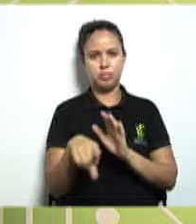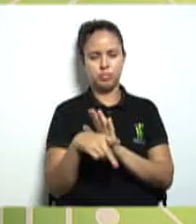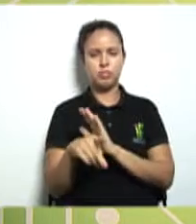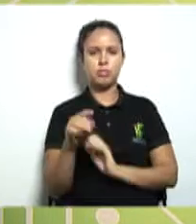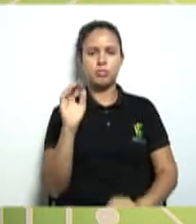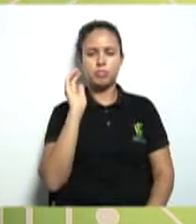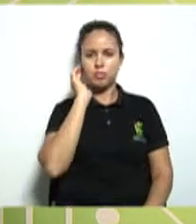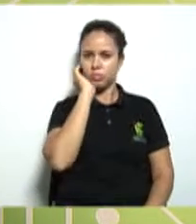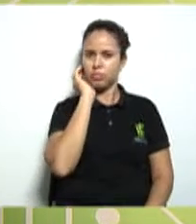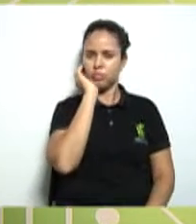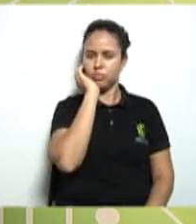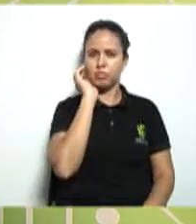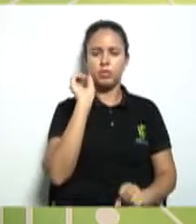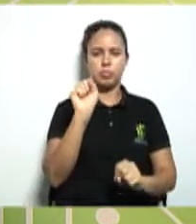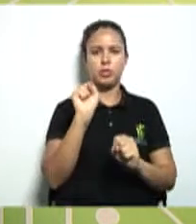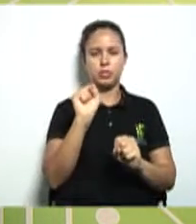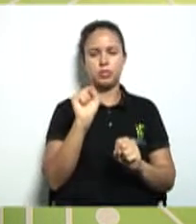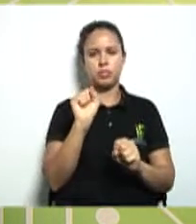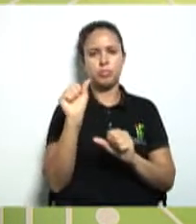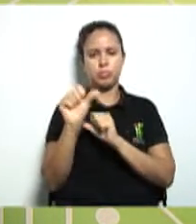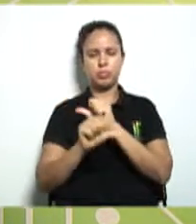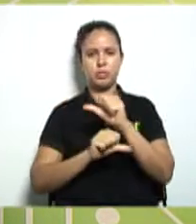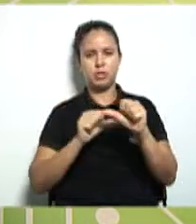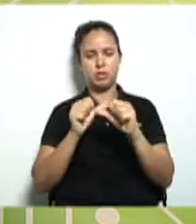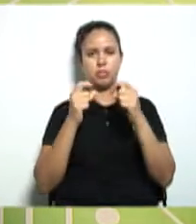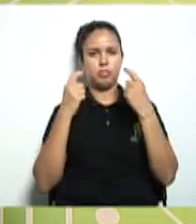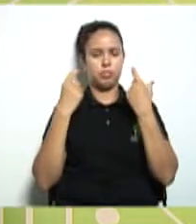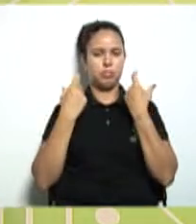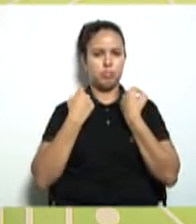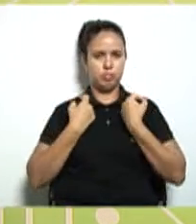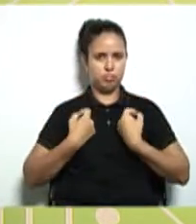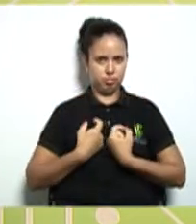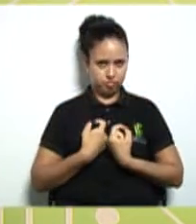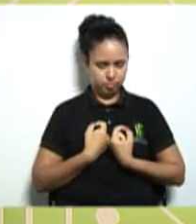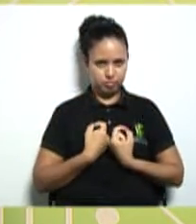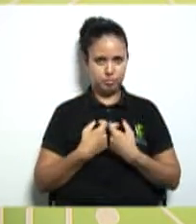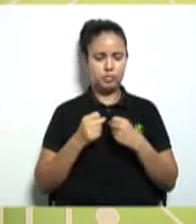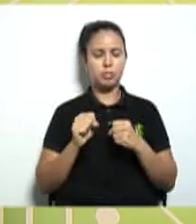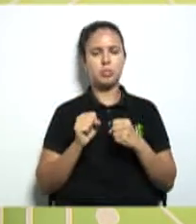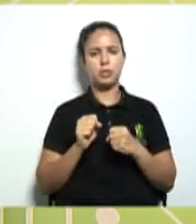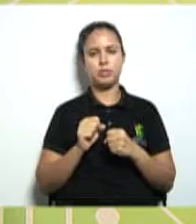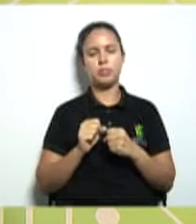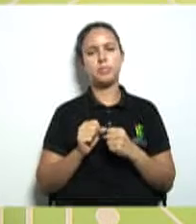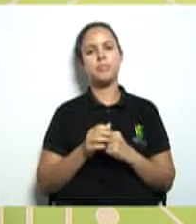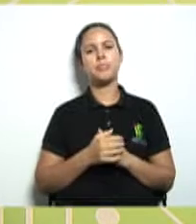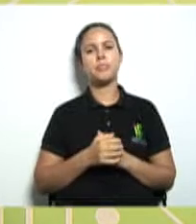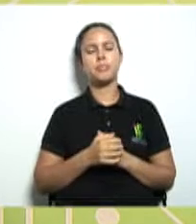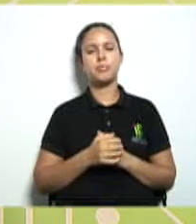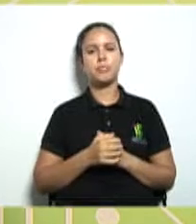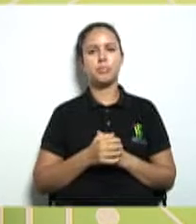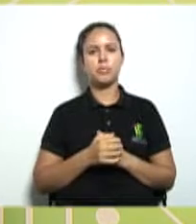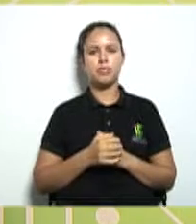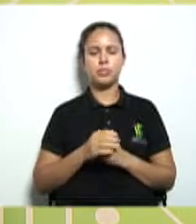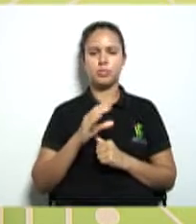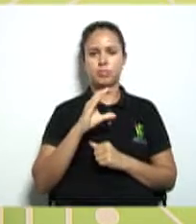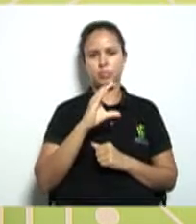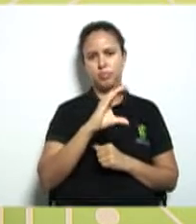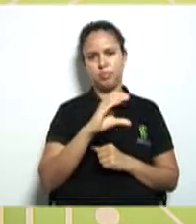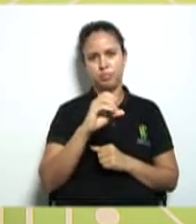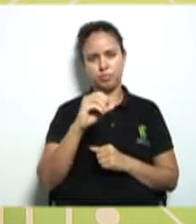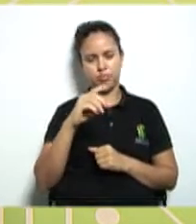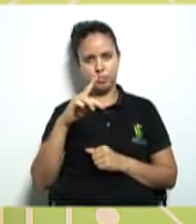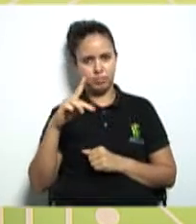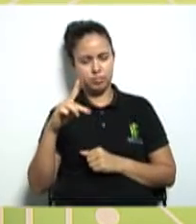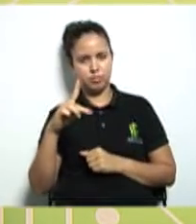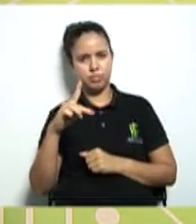ser aproveitado de que forma? De biojoias, não é isso? Então, a cooperativa, ela faz o quê? O beneficiamento do